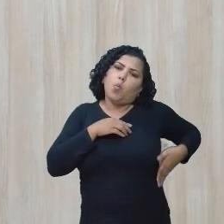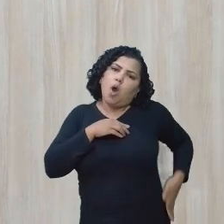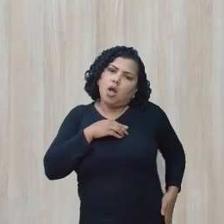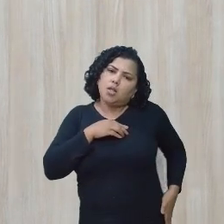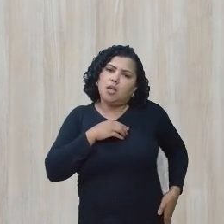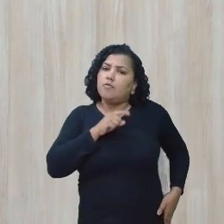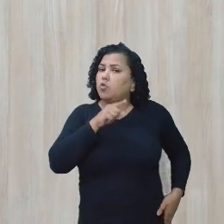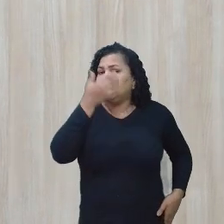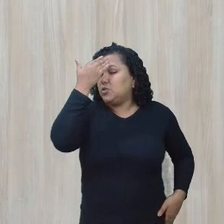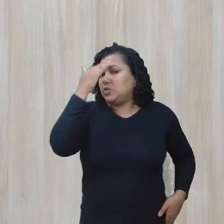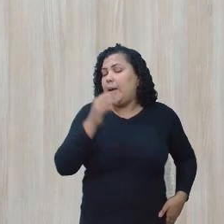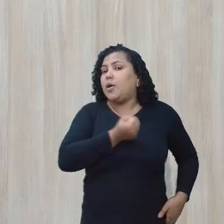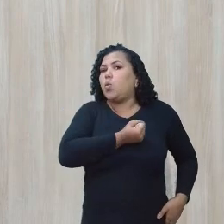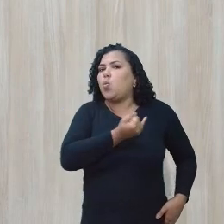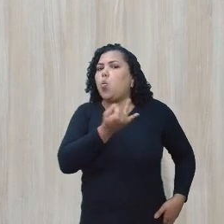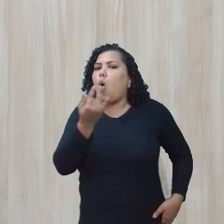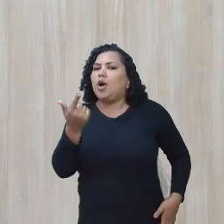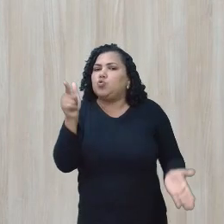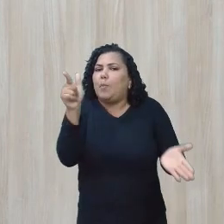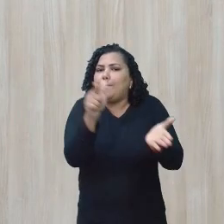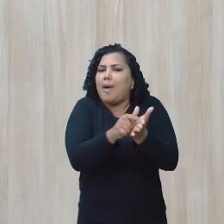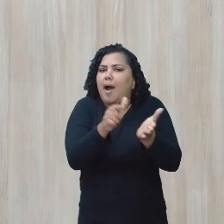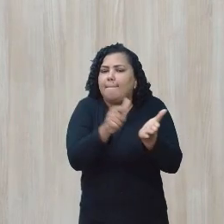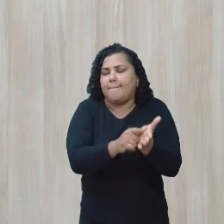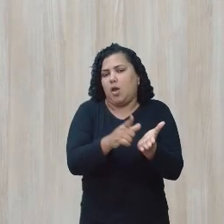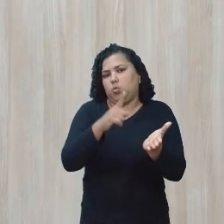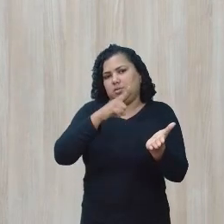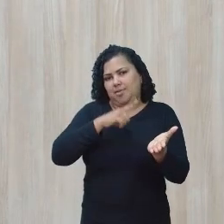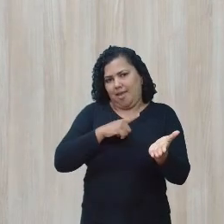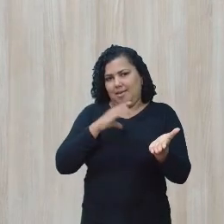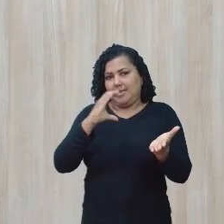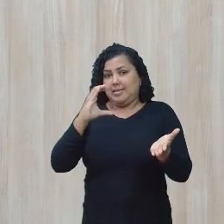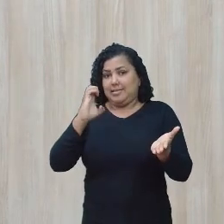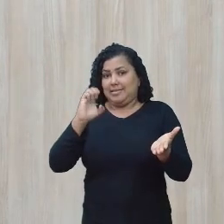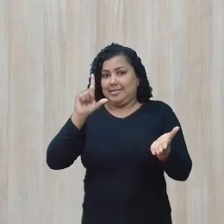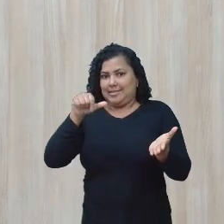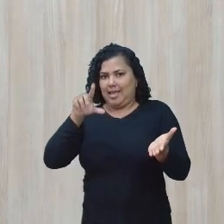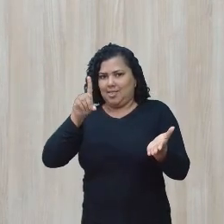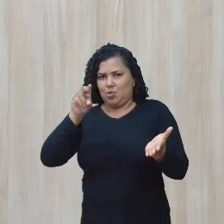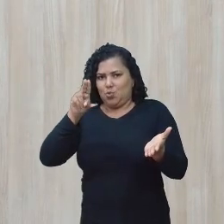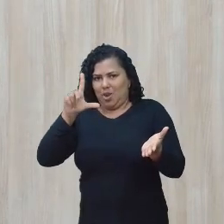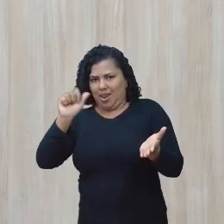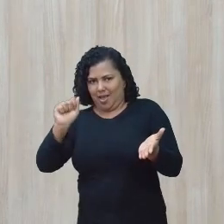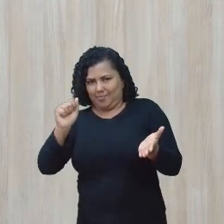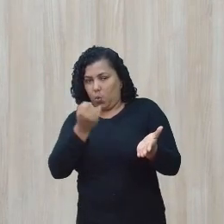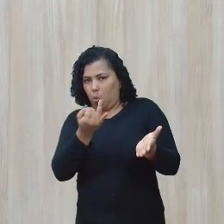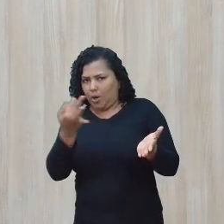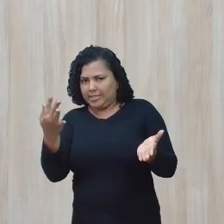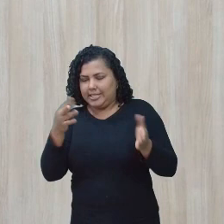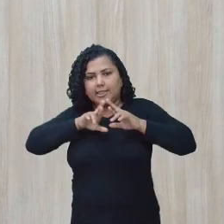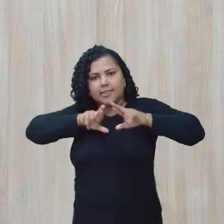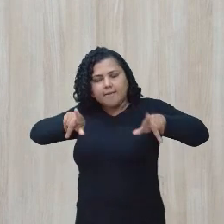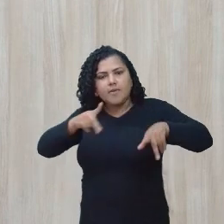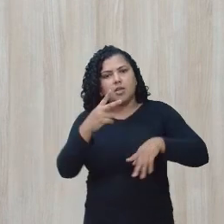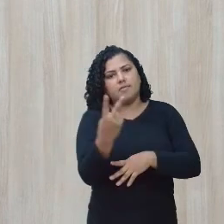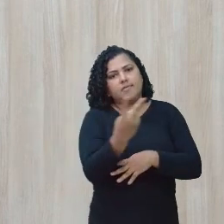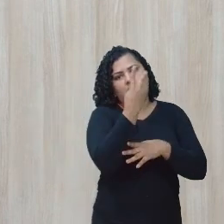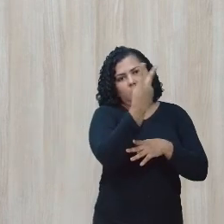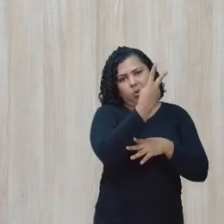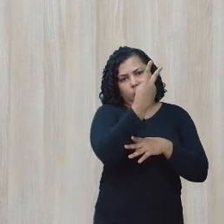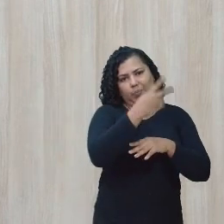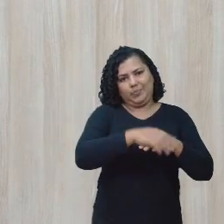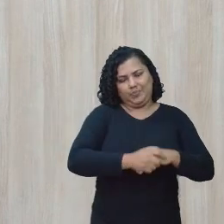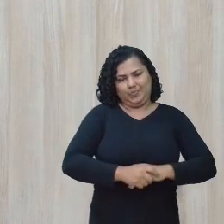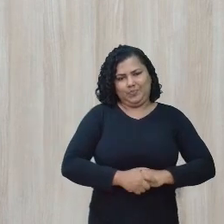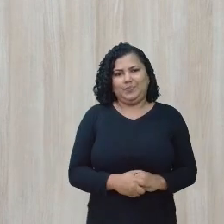é o número de cédulas. Então, o número de cédulas é uma coisa, o valor do dinheiro é outra. Nós contamos o valor do dinheiro, nós